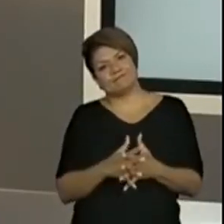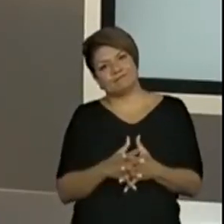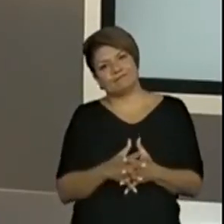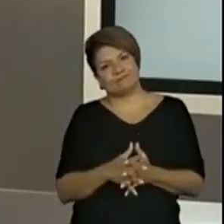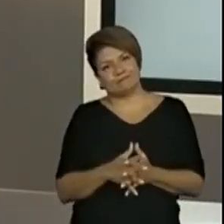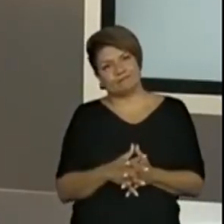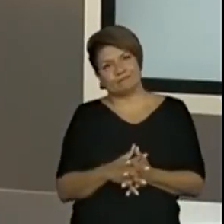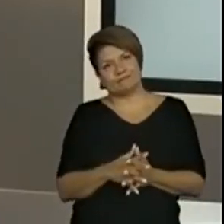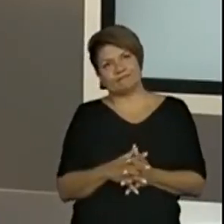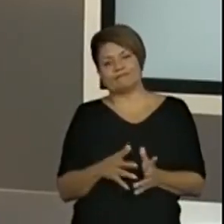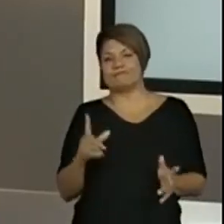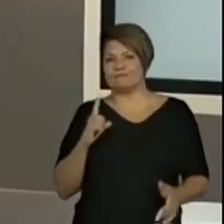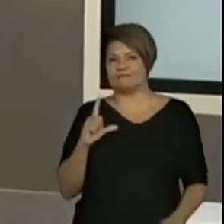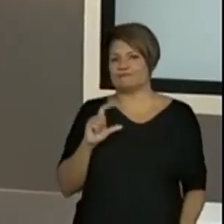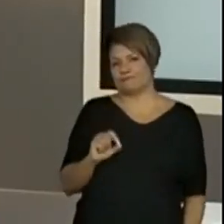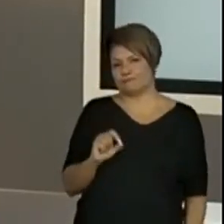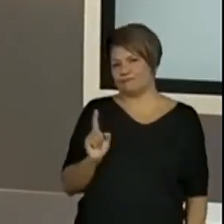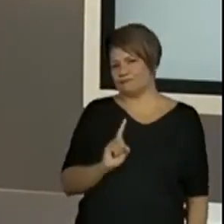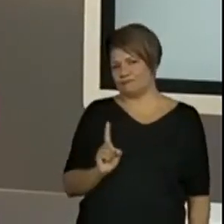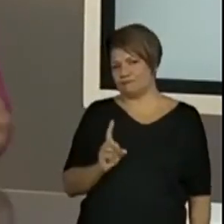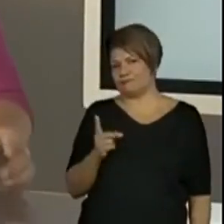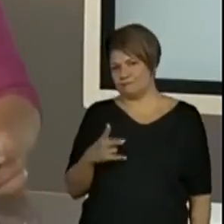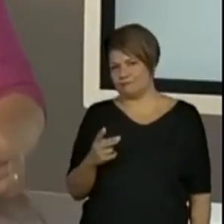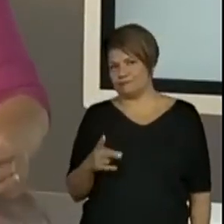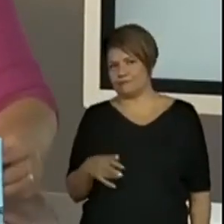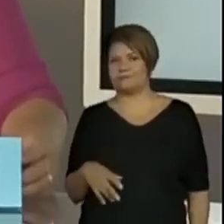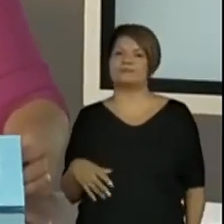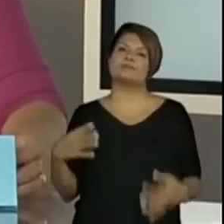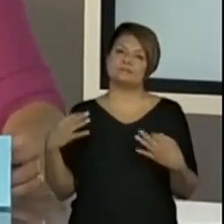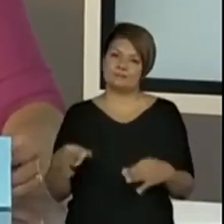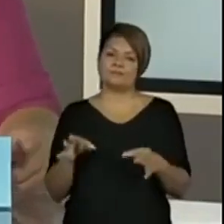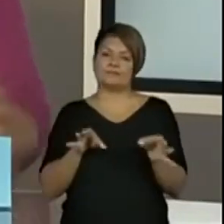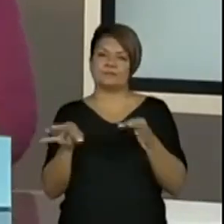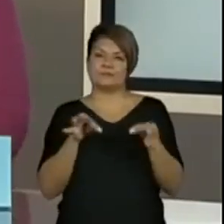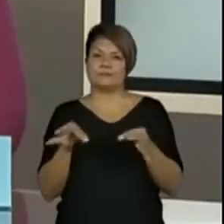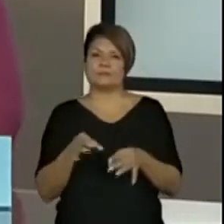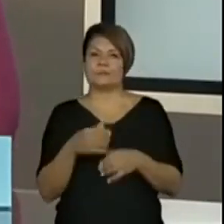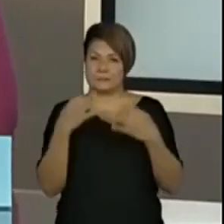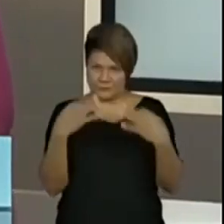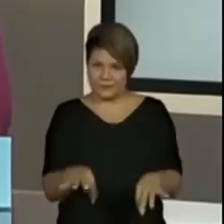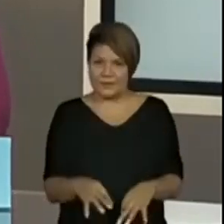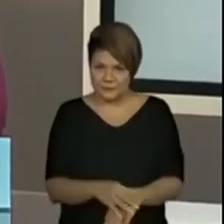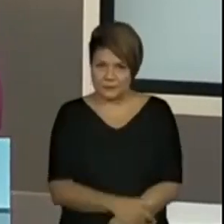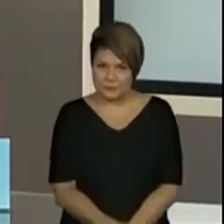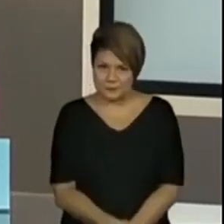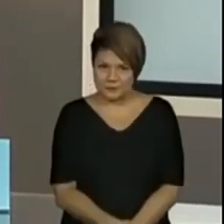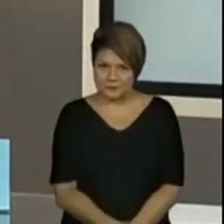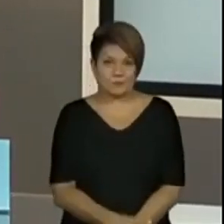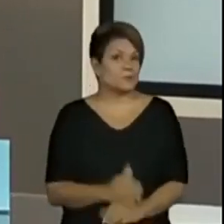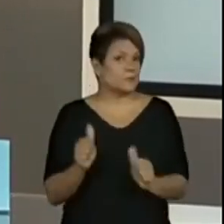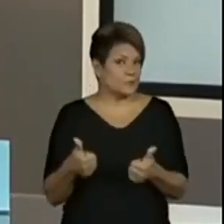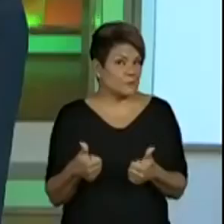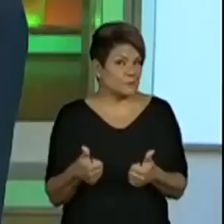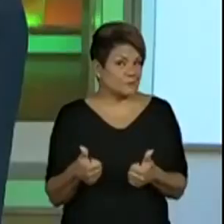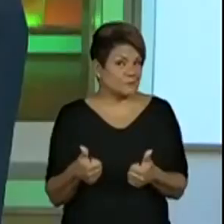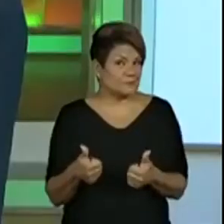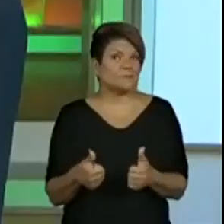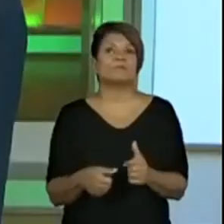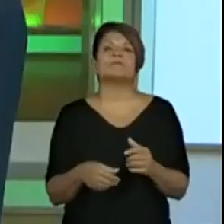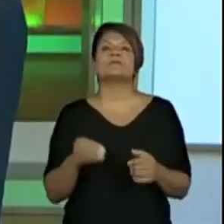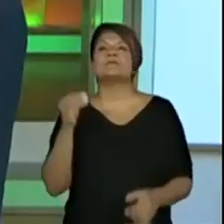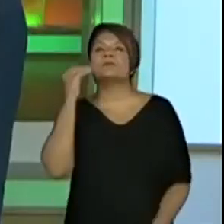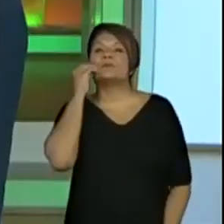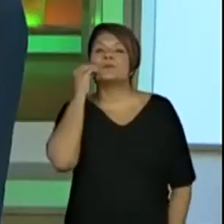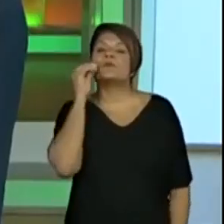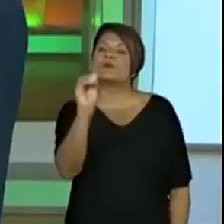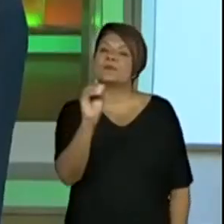confundiram, falaram que tinha 10 e tinha 12. E a gente organizou. Perfeito? Perfeito. Tudo bem? Tudo. E um beijo